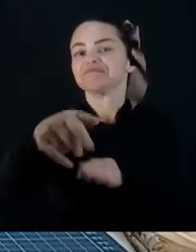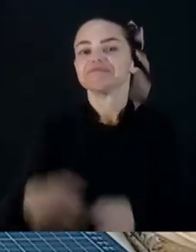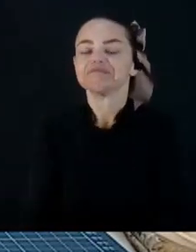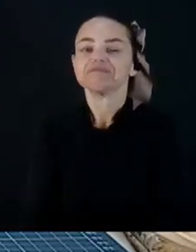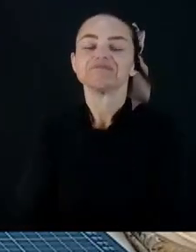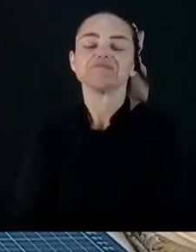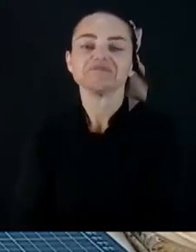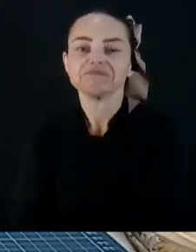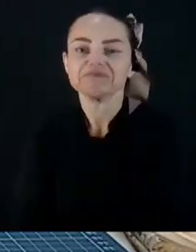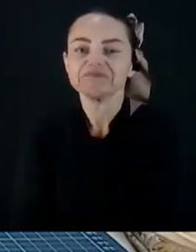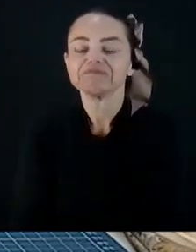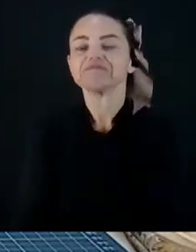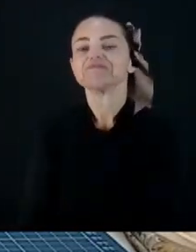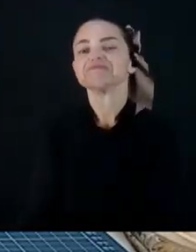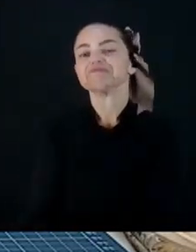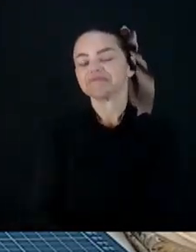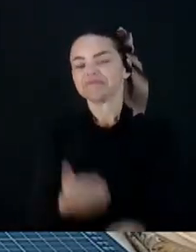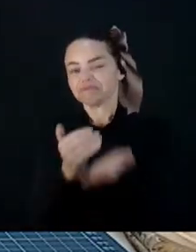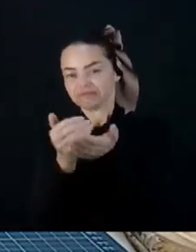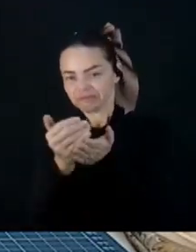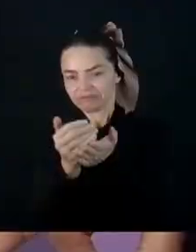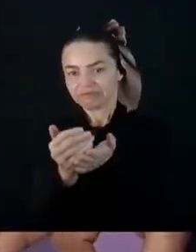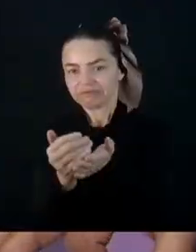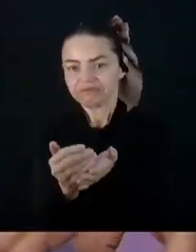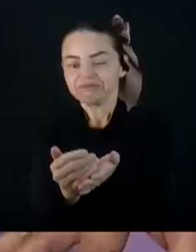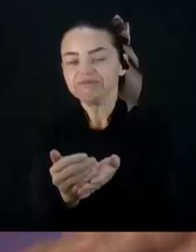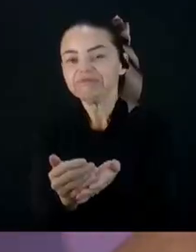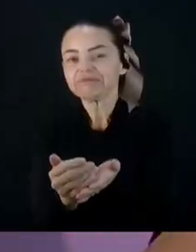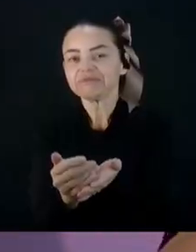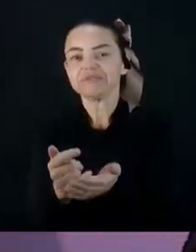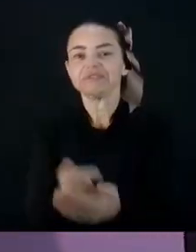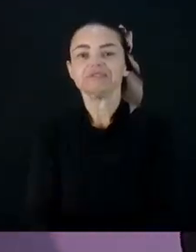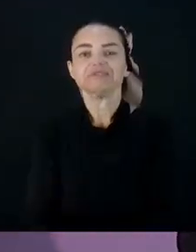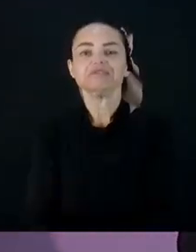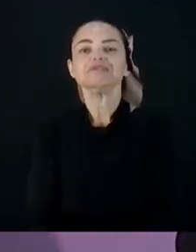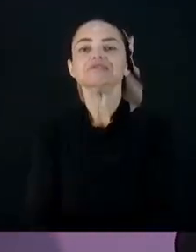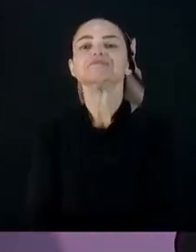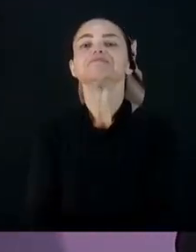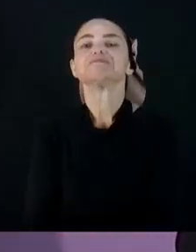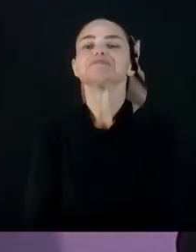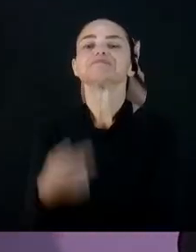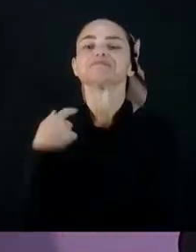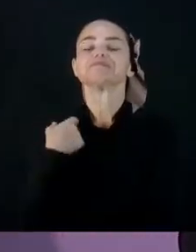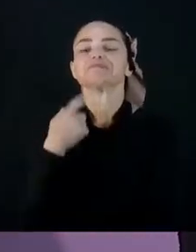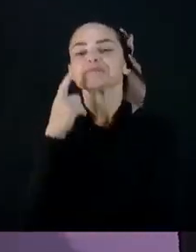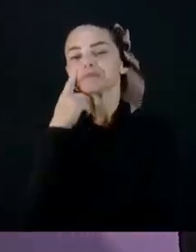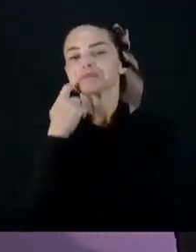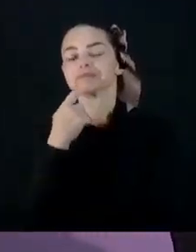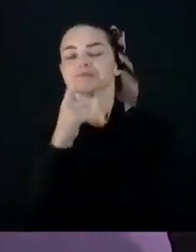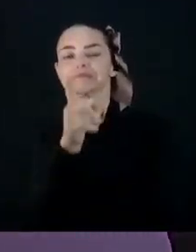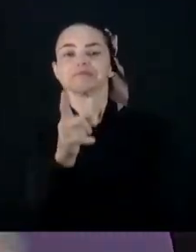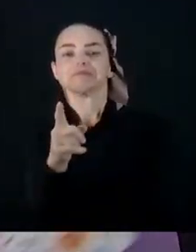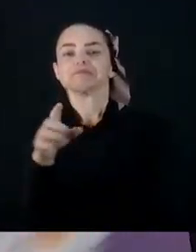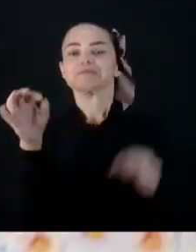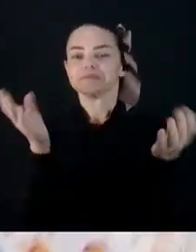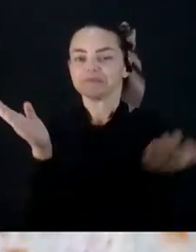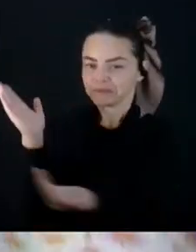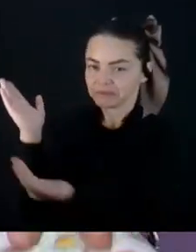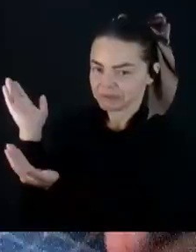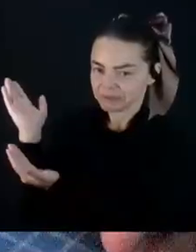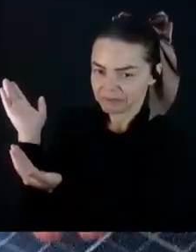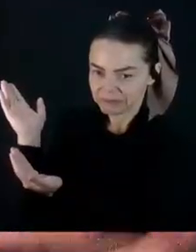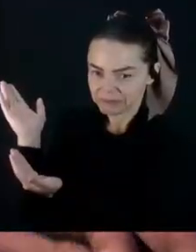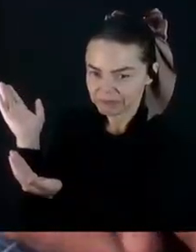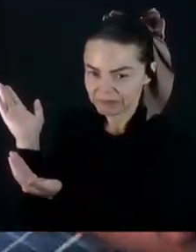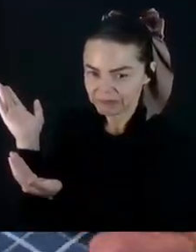Mas então, pra gente começar, qual o primeiro passo para fazer esse saquinho? Isso, então são 2 tecidos, né, da sua preferência, são